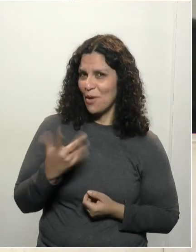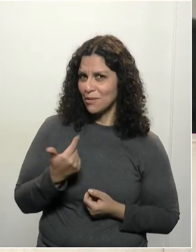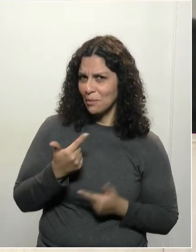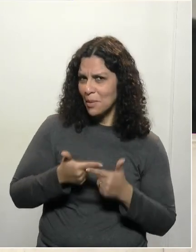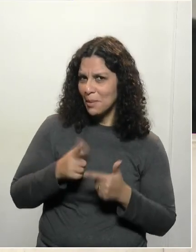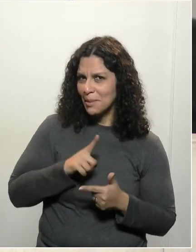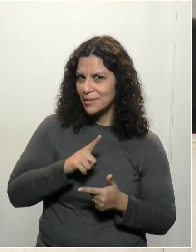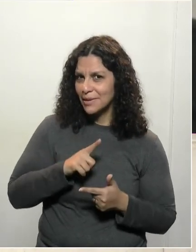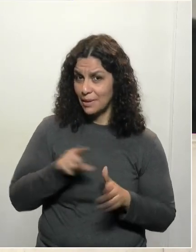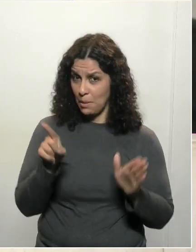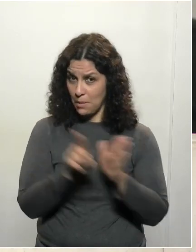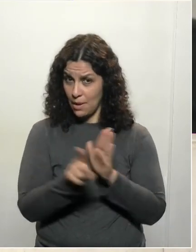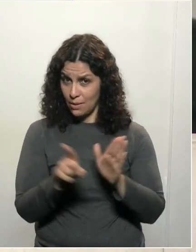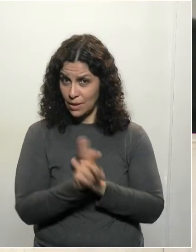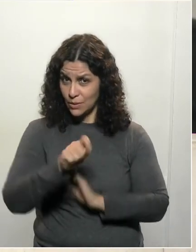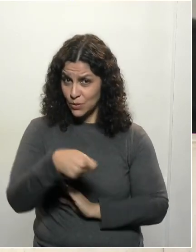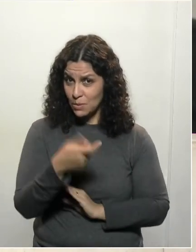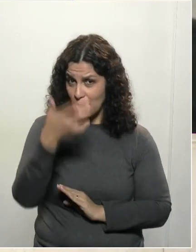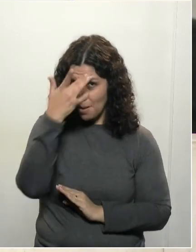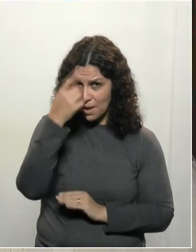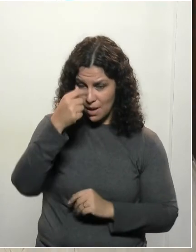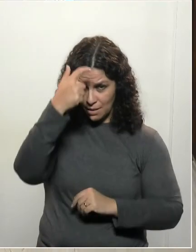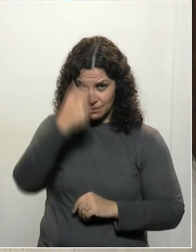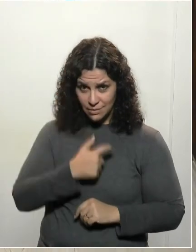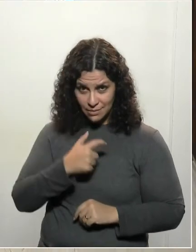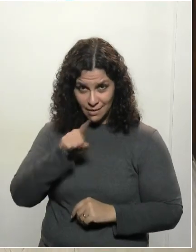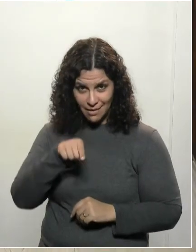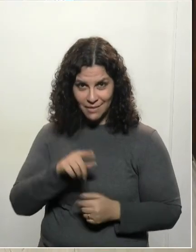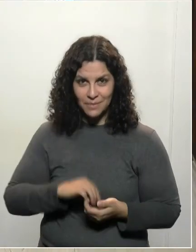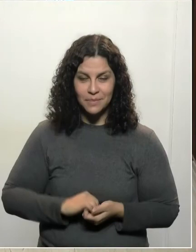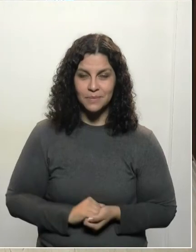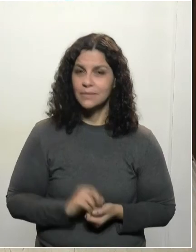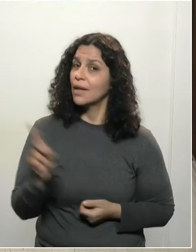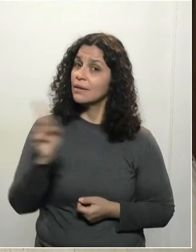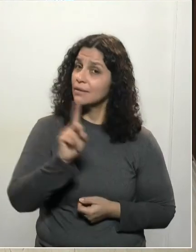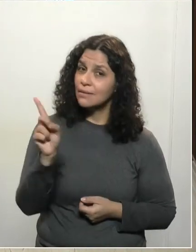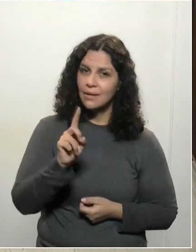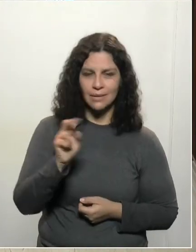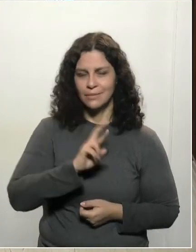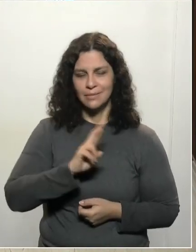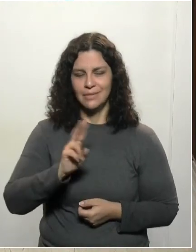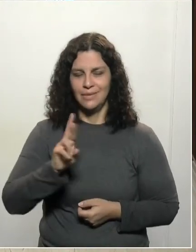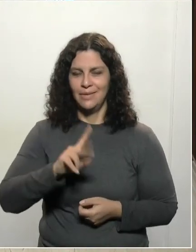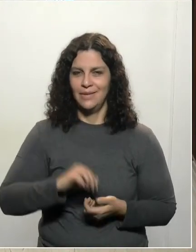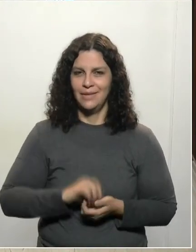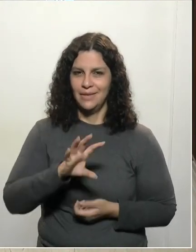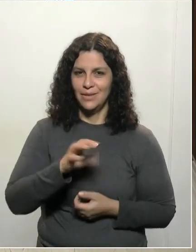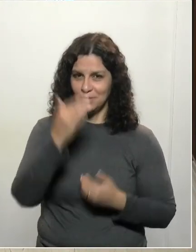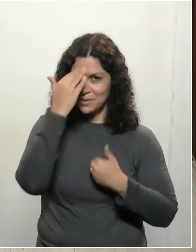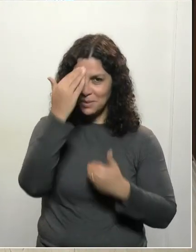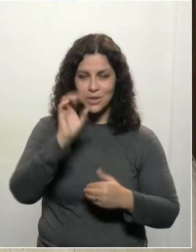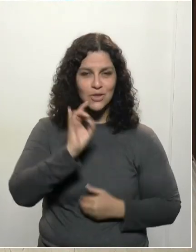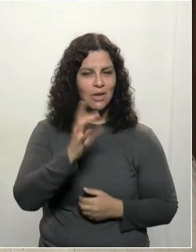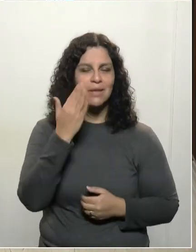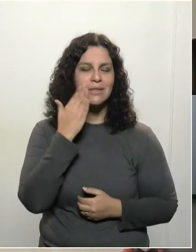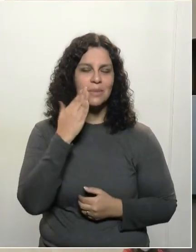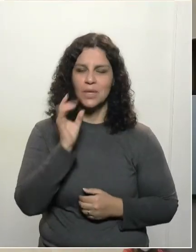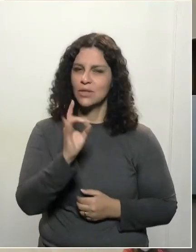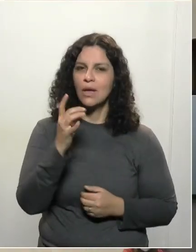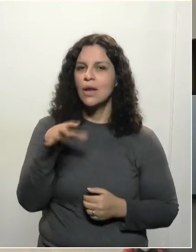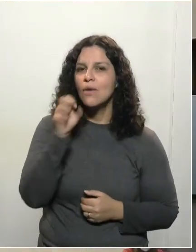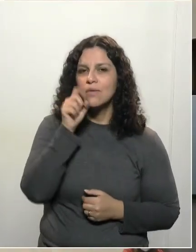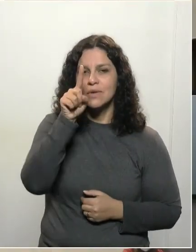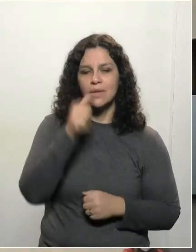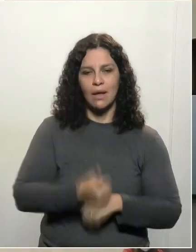Algo a ser questionado em relação a essa presidência, deputado Fruit? Não, senhor. Não, senhor. Muito obrigado. Era isso mesmo que a gente queria. O